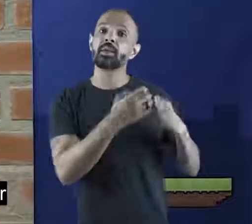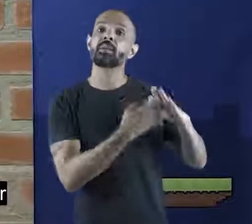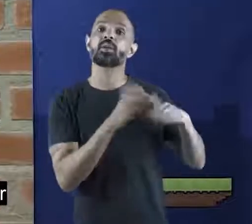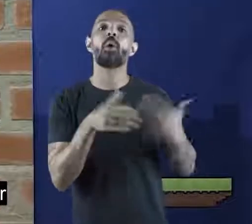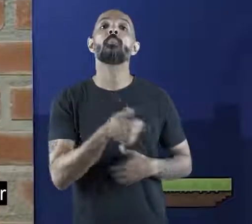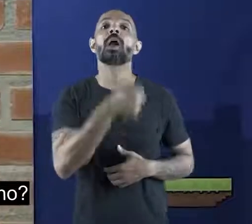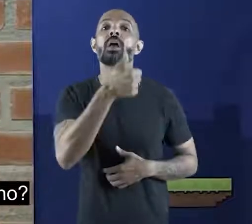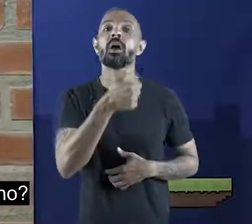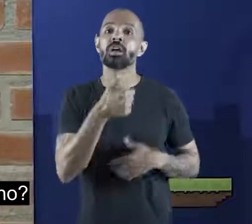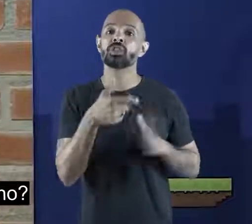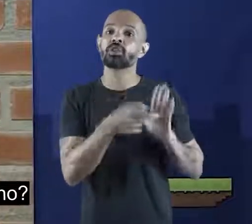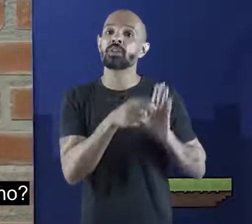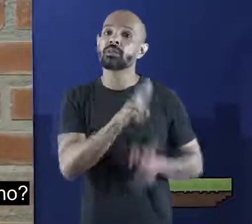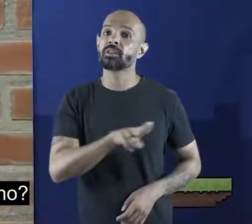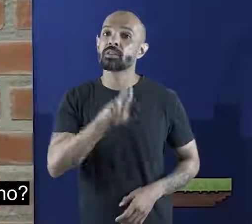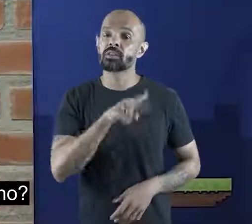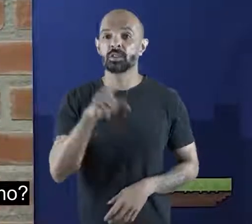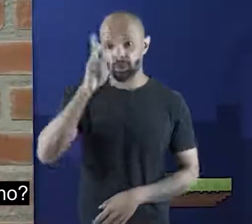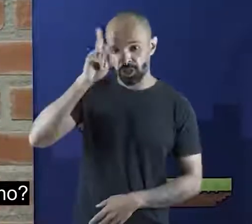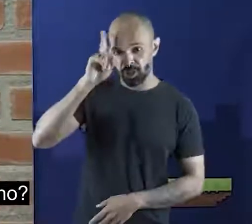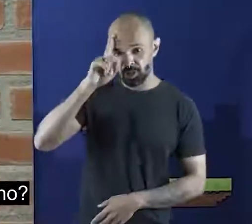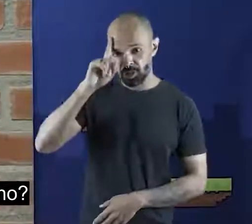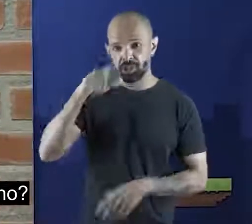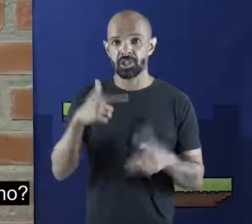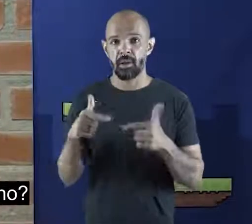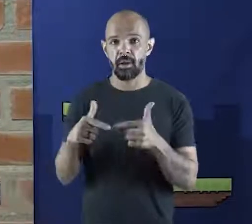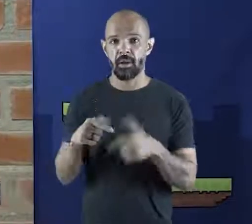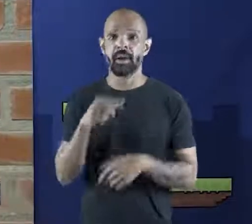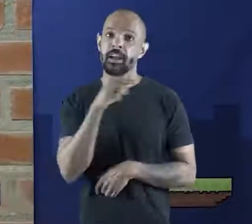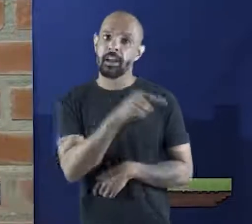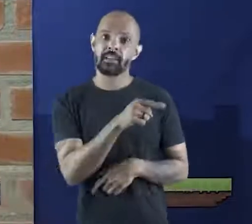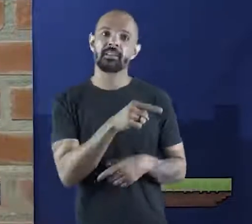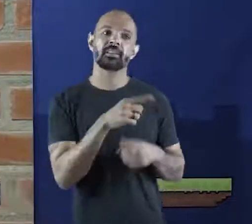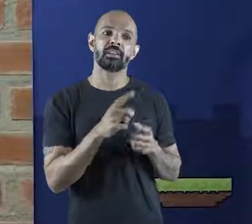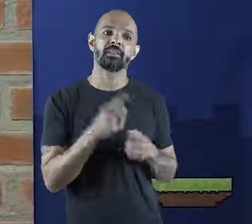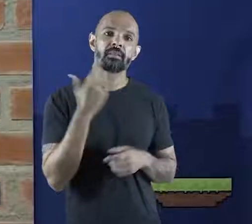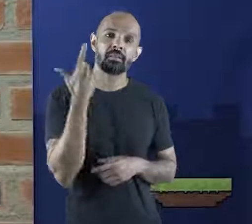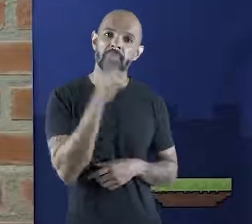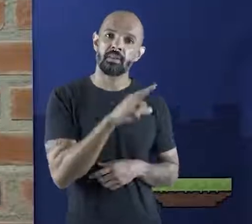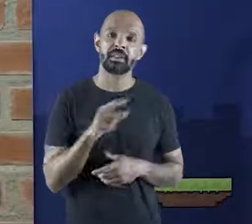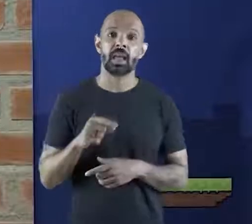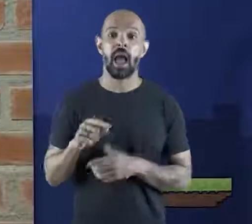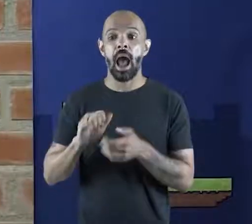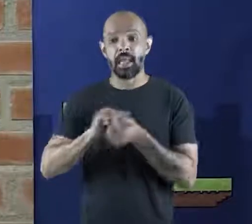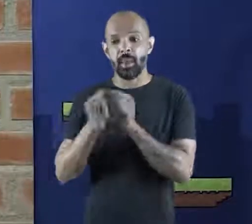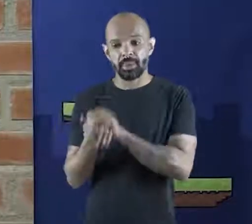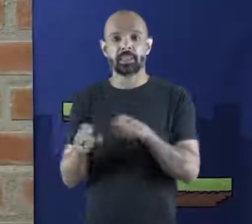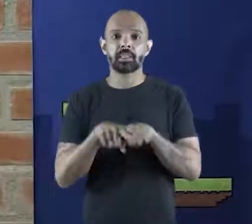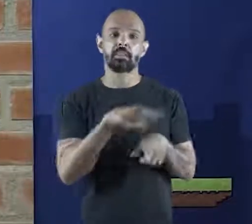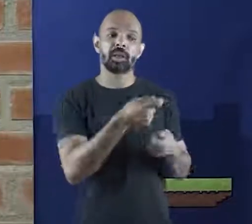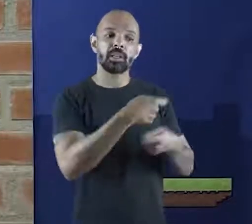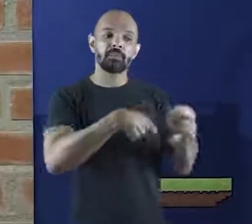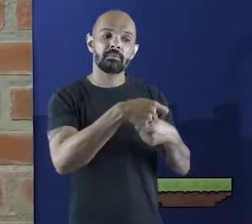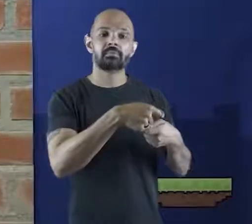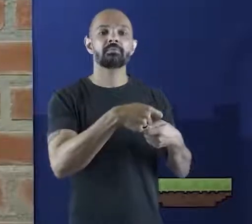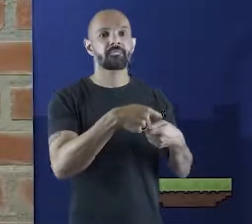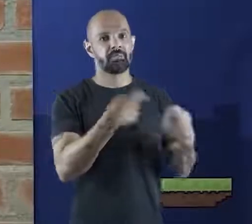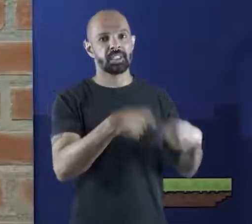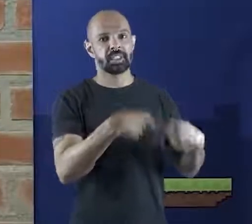melhor software que você vai utilizar no seu dia a dia de trabalho? Aquele que você vai se adaptar melhor e aquele que o mercado também está